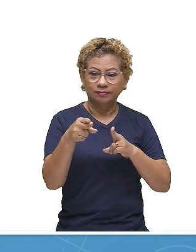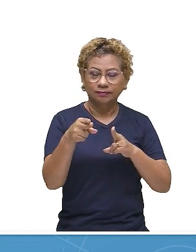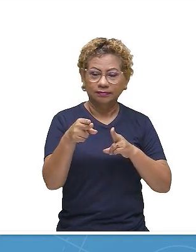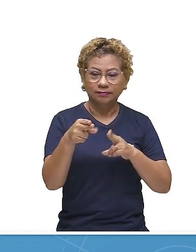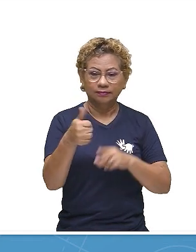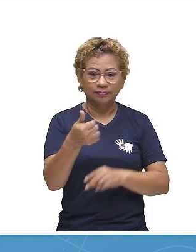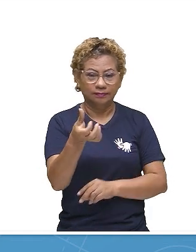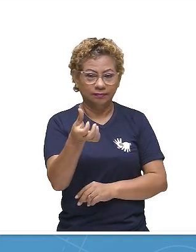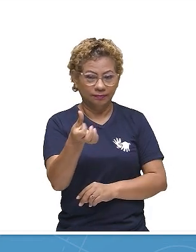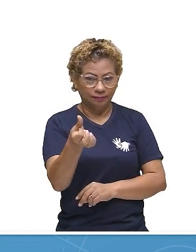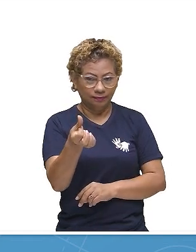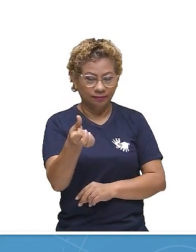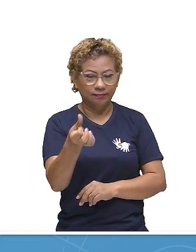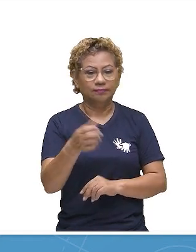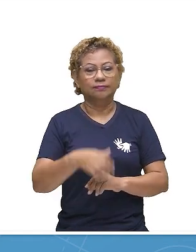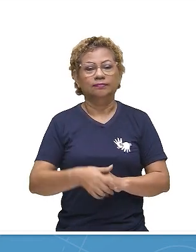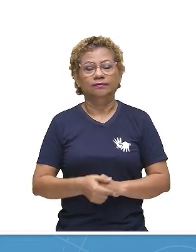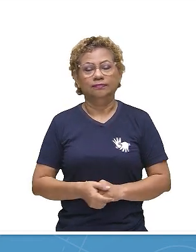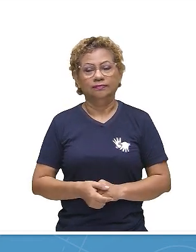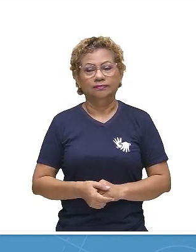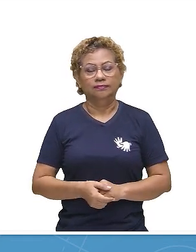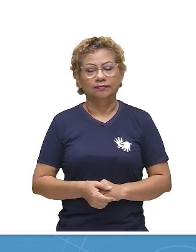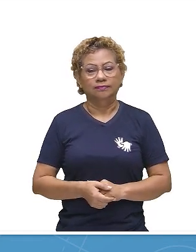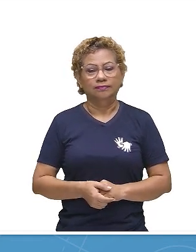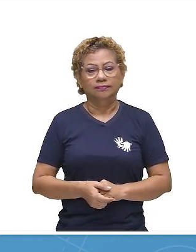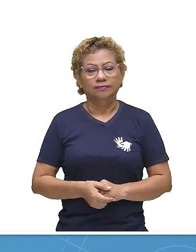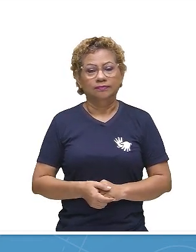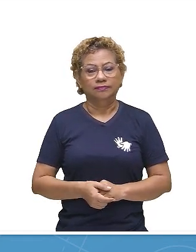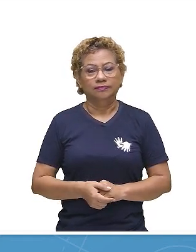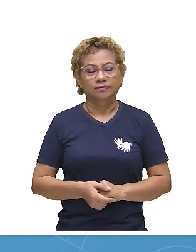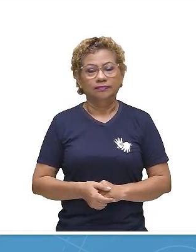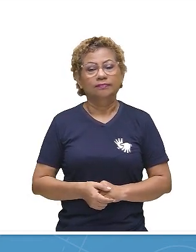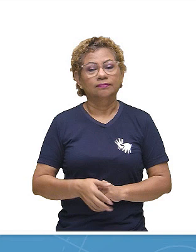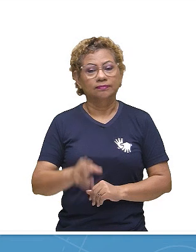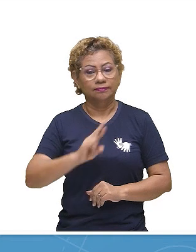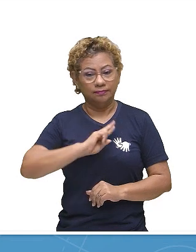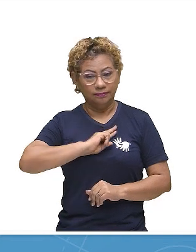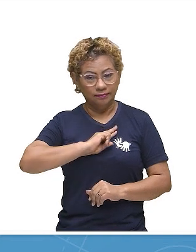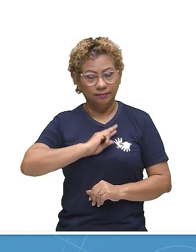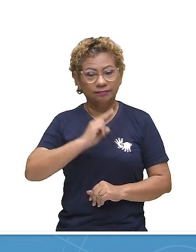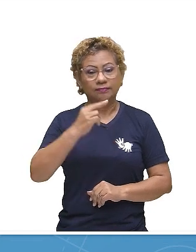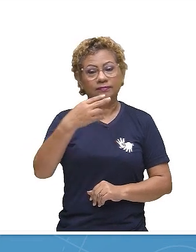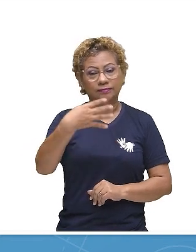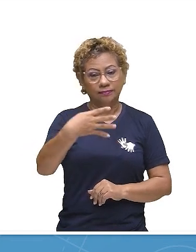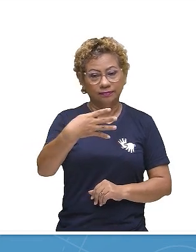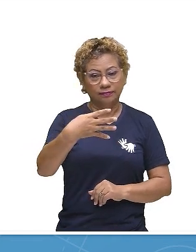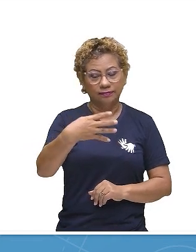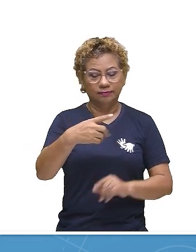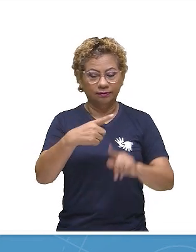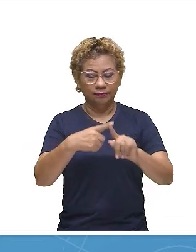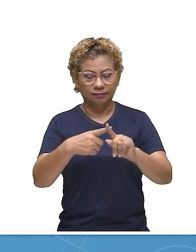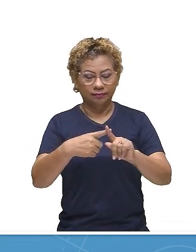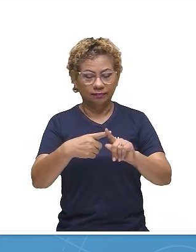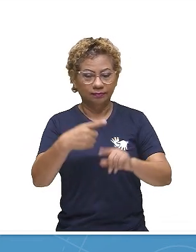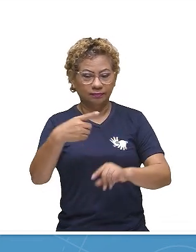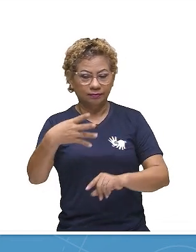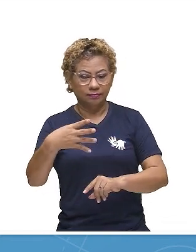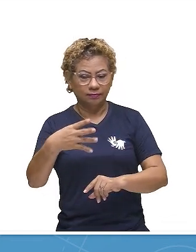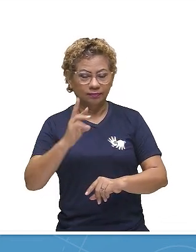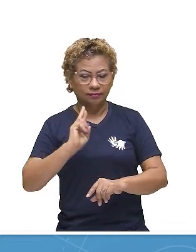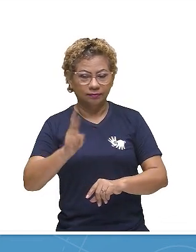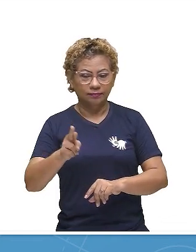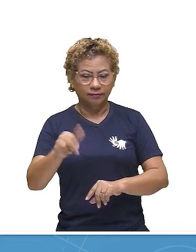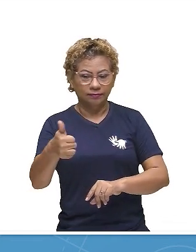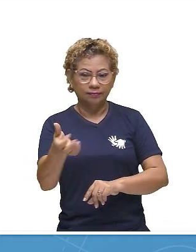16. Esse número é o 4, né? A propriedade fundamental dos radicais diz que